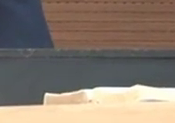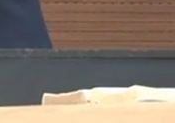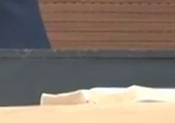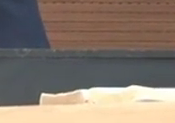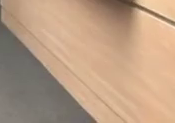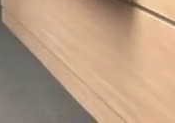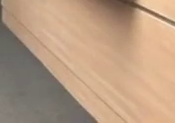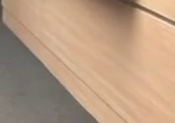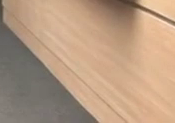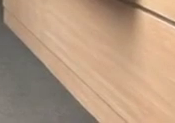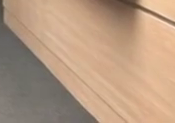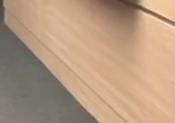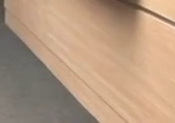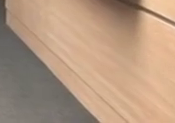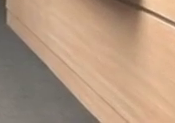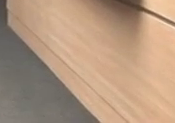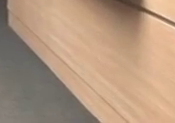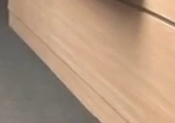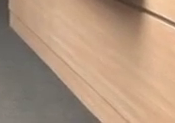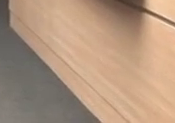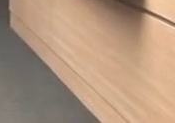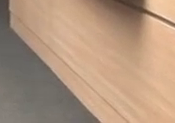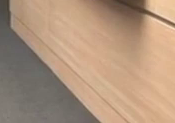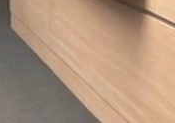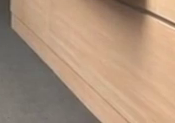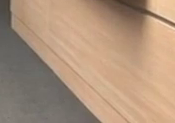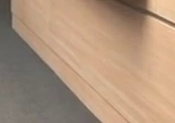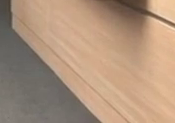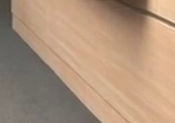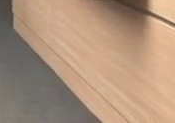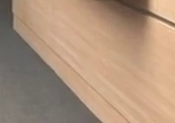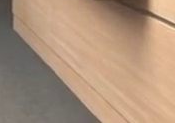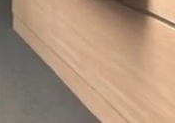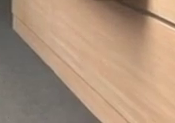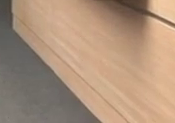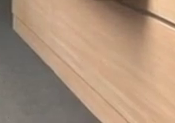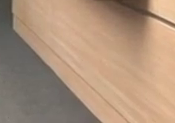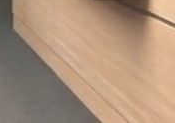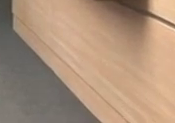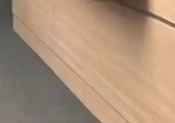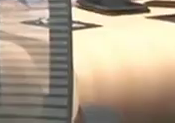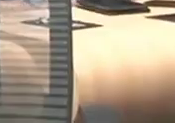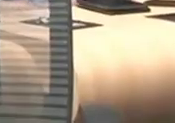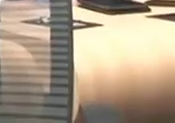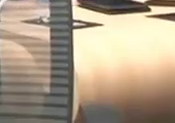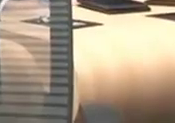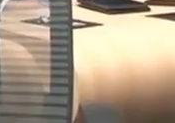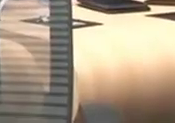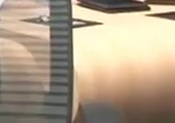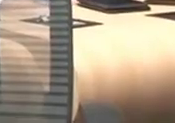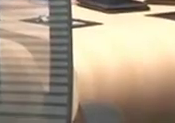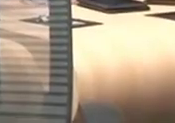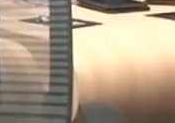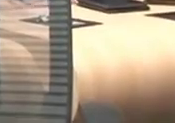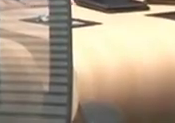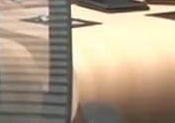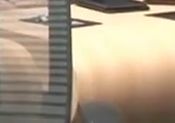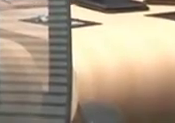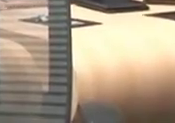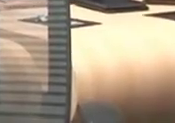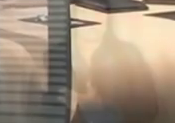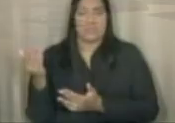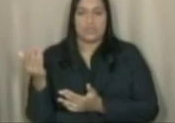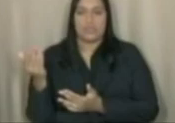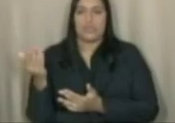apoio ao turista responsável pelo policiamento no Recife antigo durante o período de carnaval o requerimento foi aprovado pela